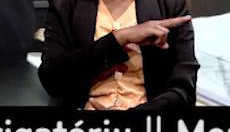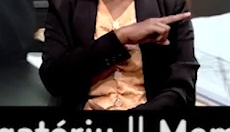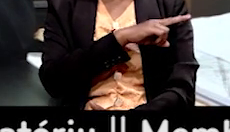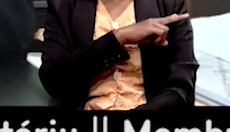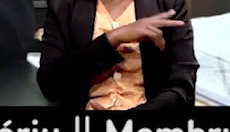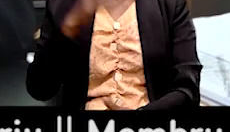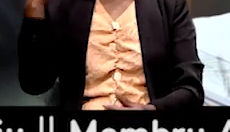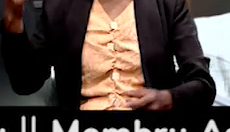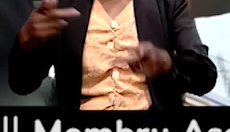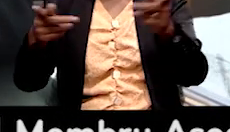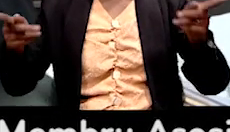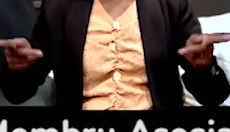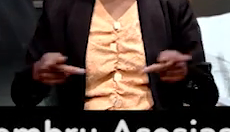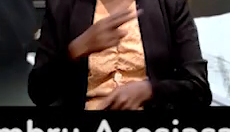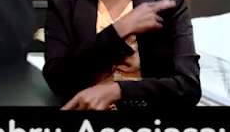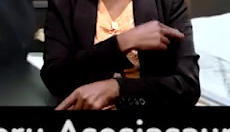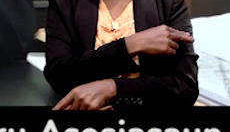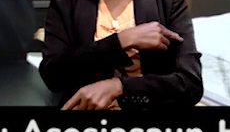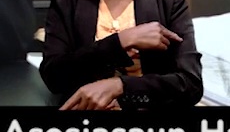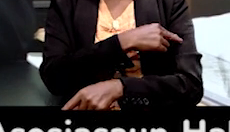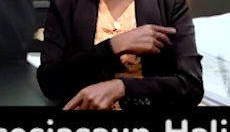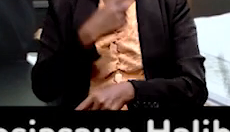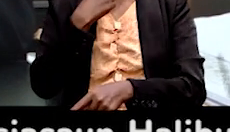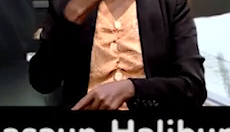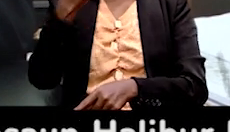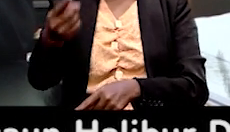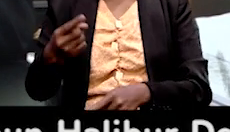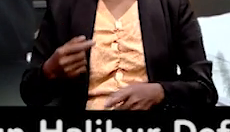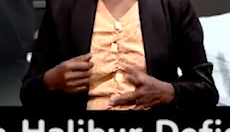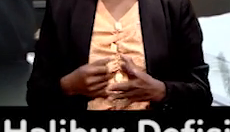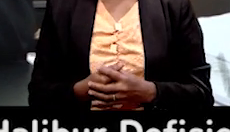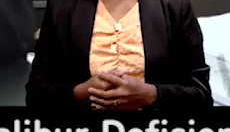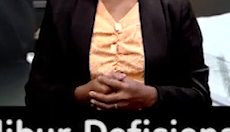sala hospital nia relata ba